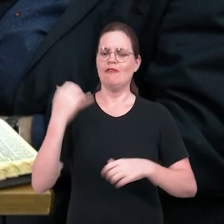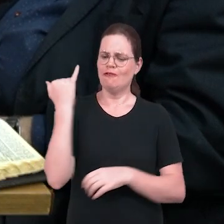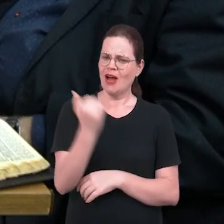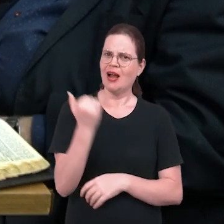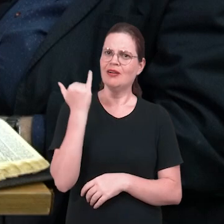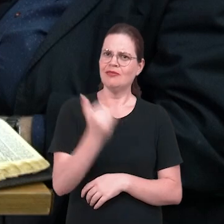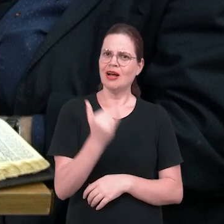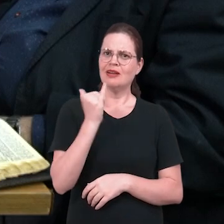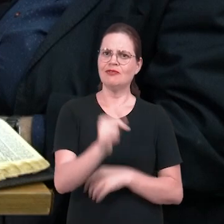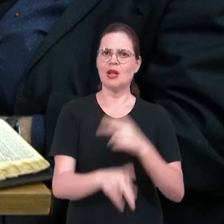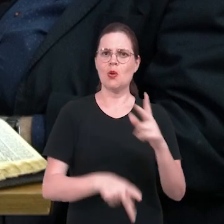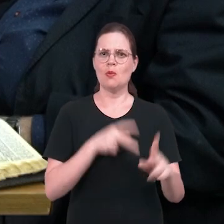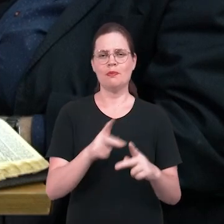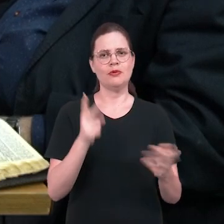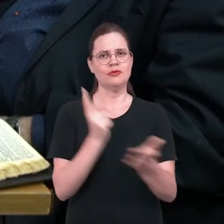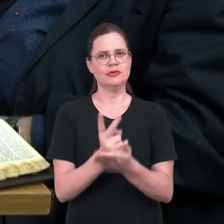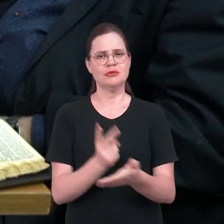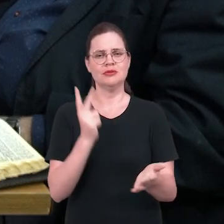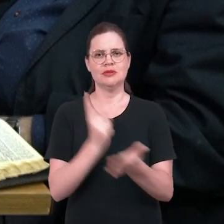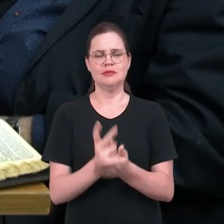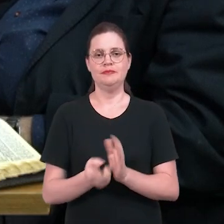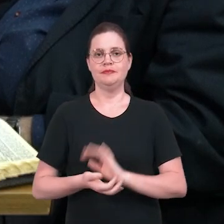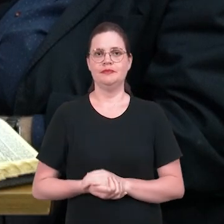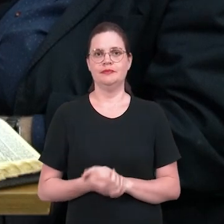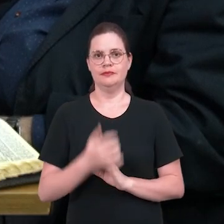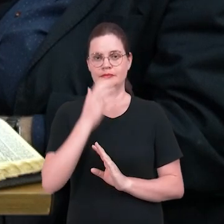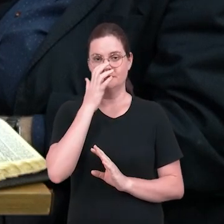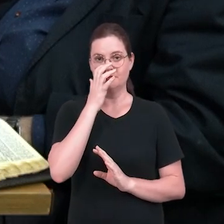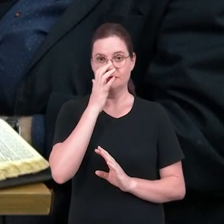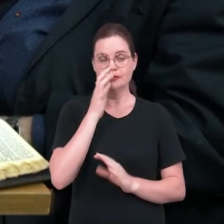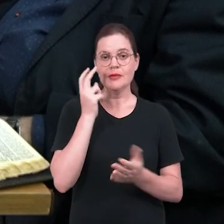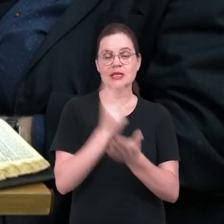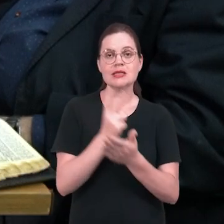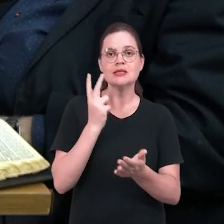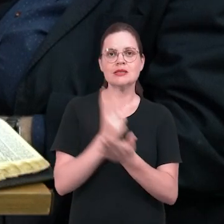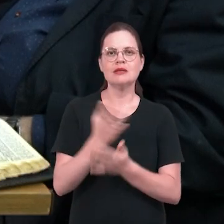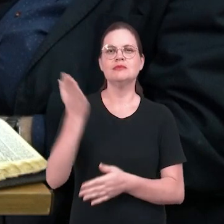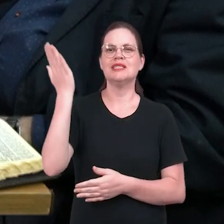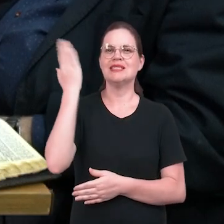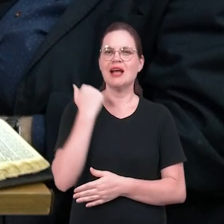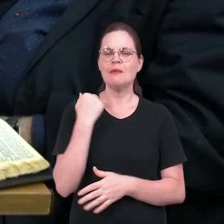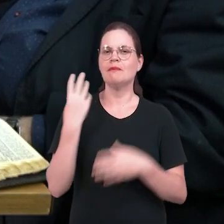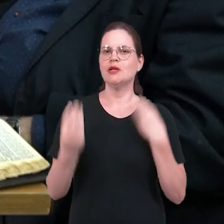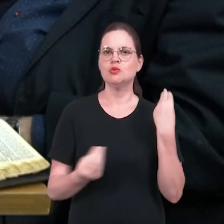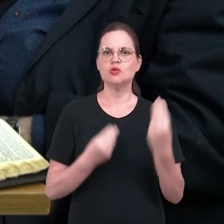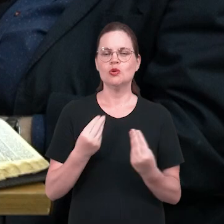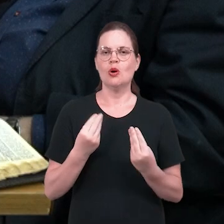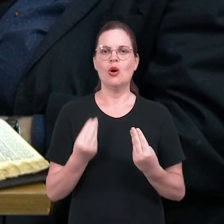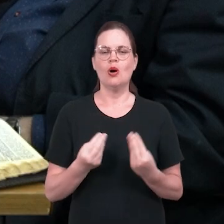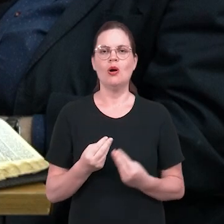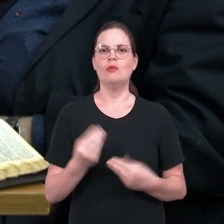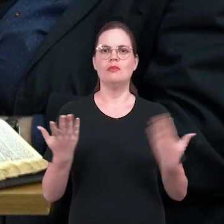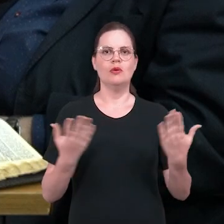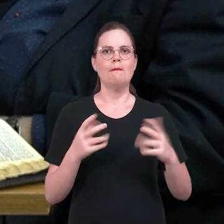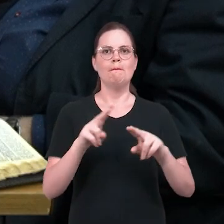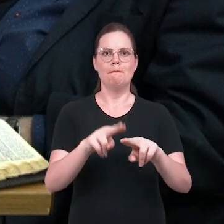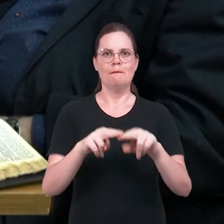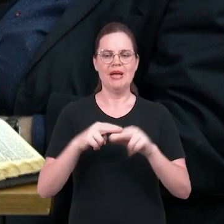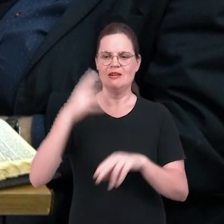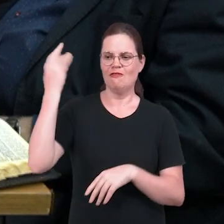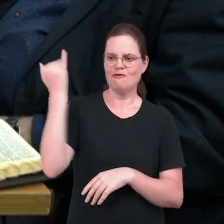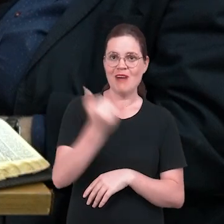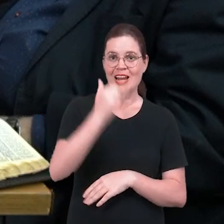está presente na forma ou da palavra direta, ou através da coluna